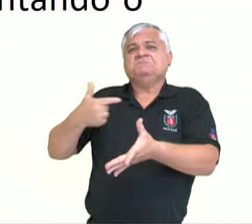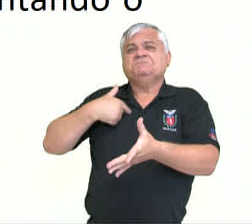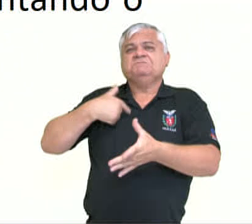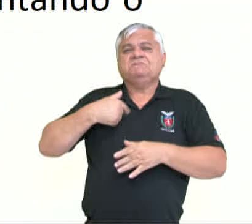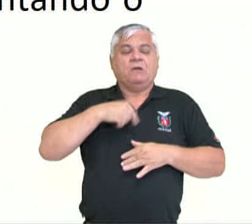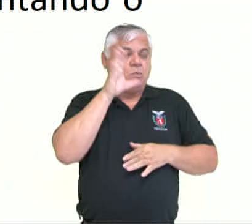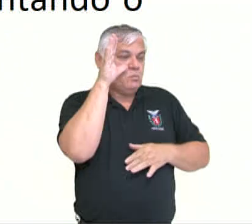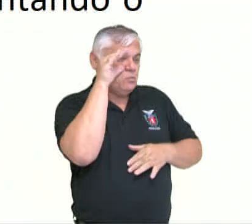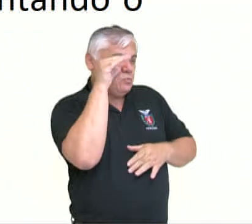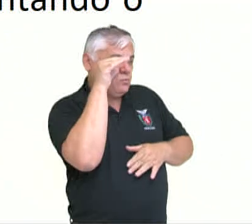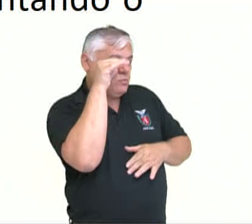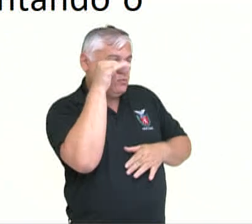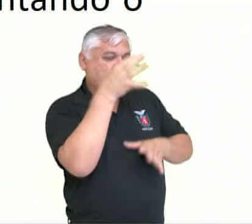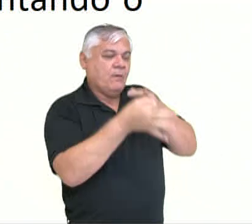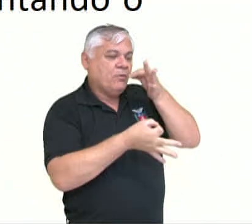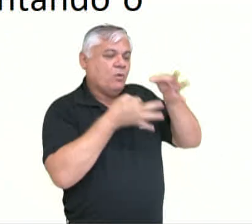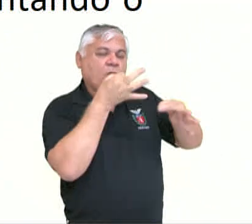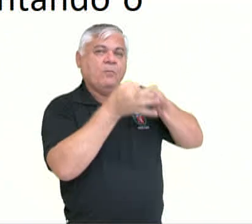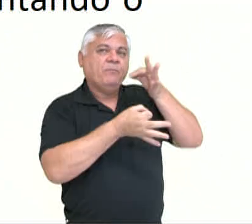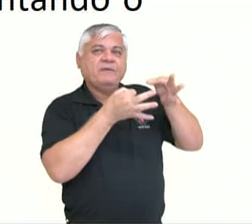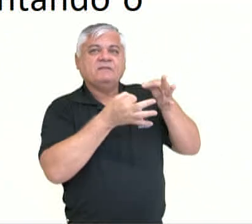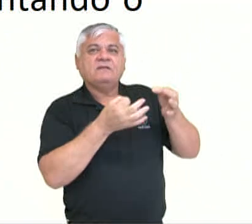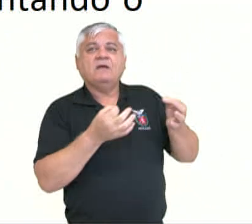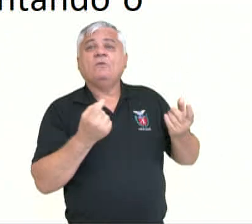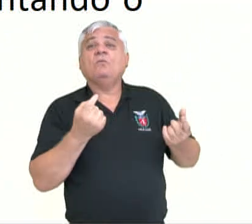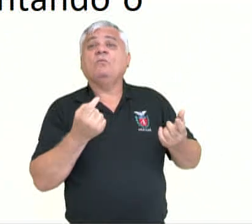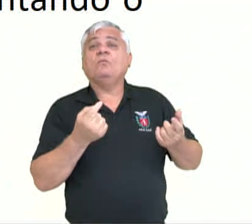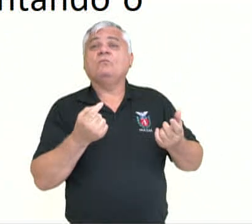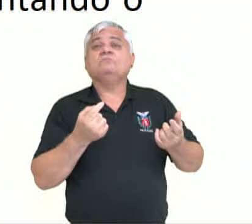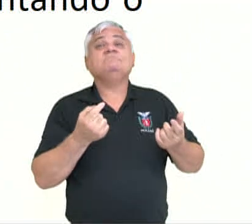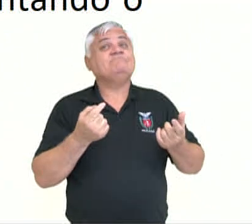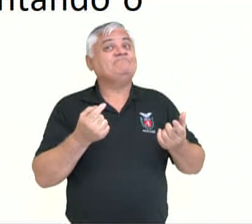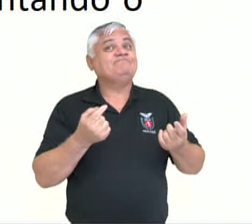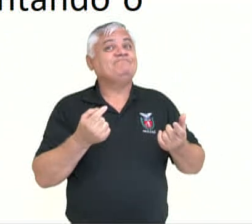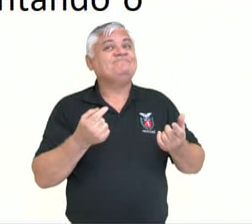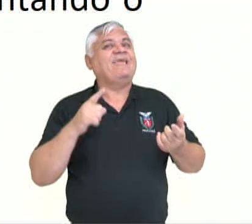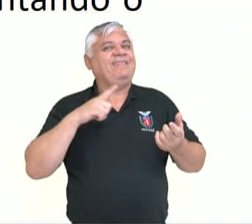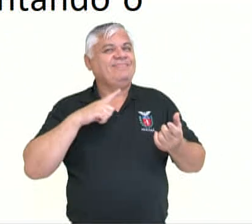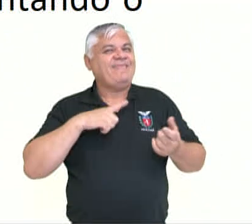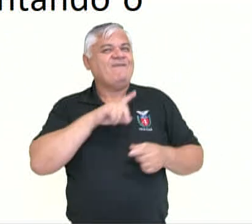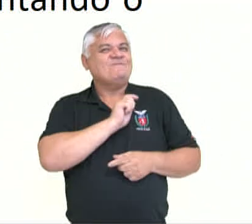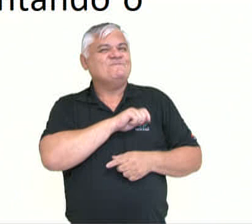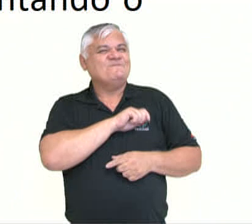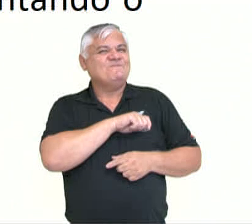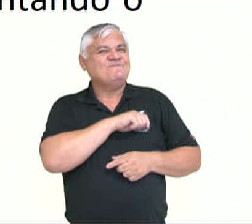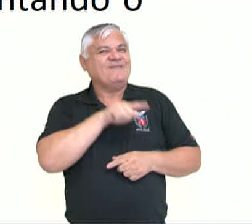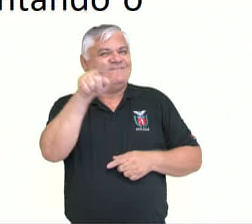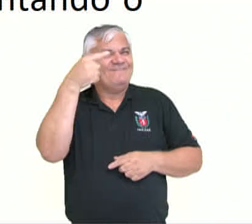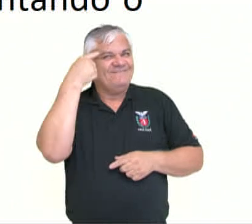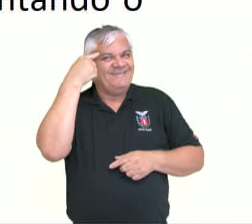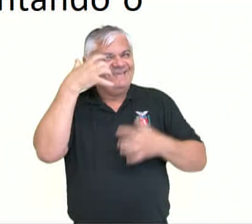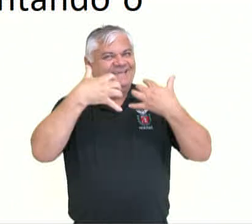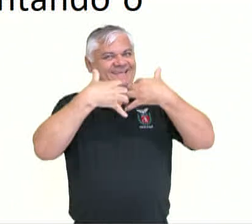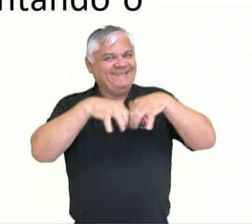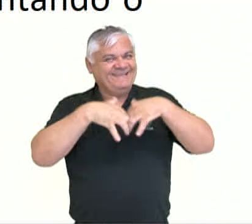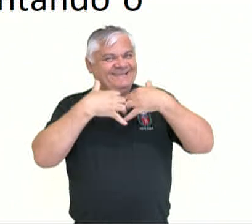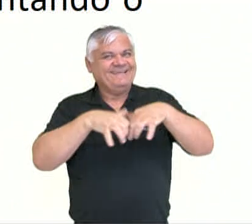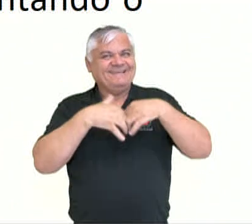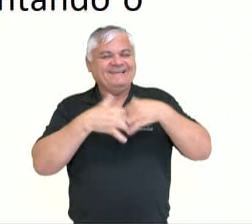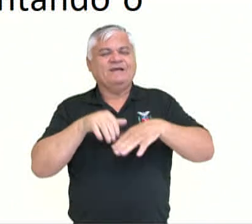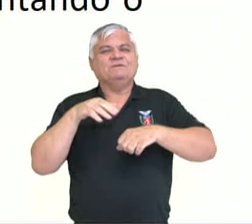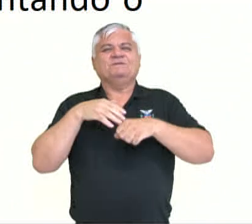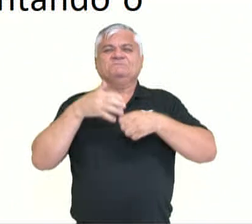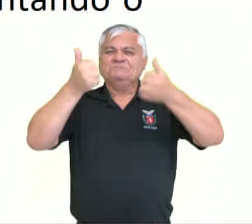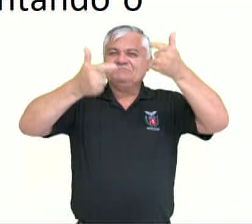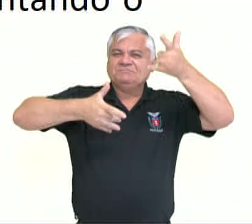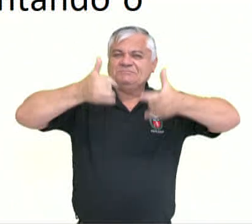interesse pela doxa. Então, tem uma pegadinha aí, né? Eu quero ver se vocês conseguem identificar a partir do que a gente conversou